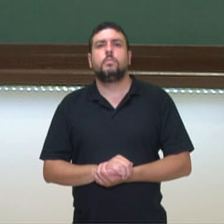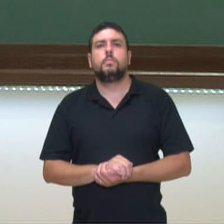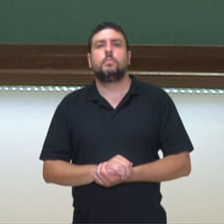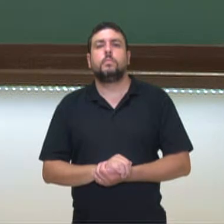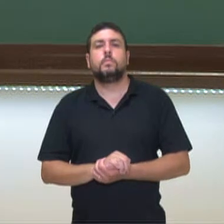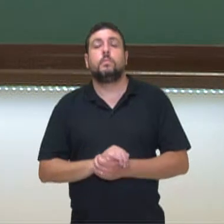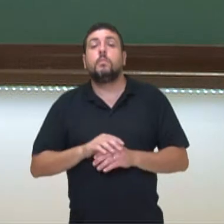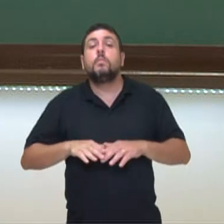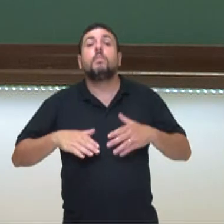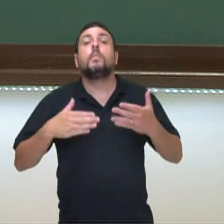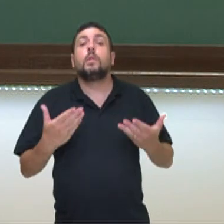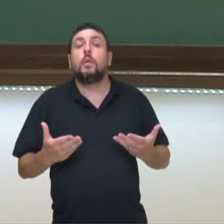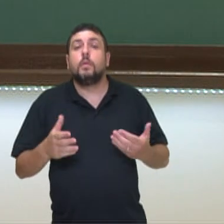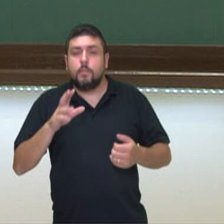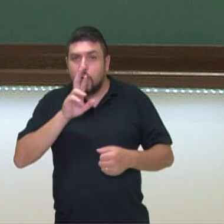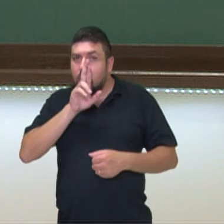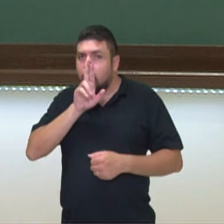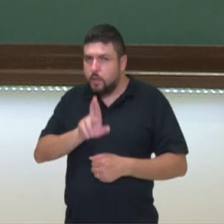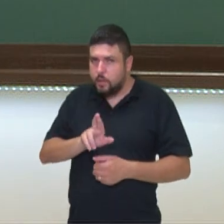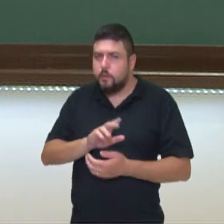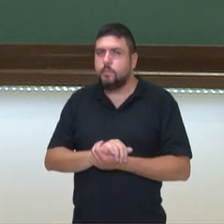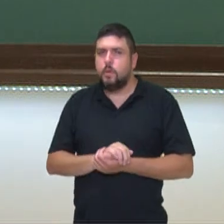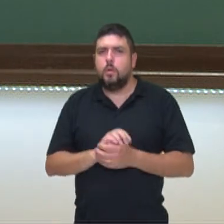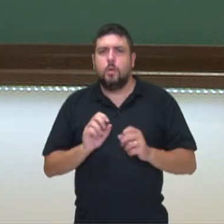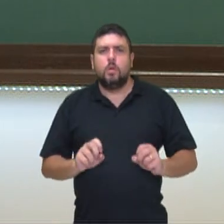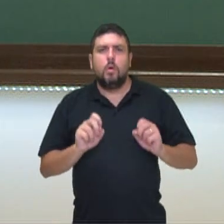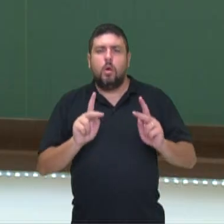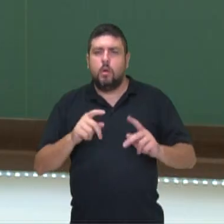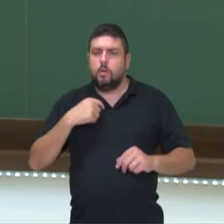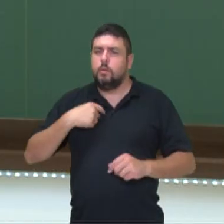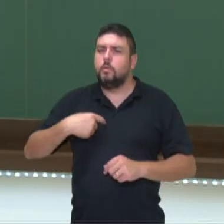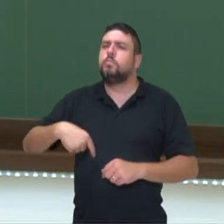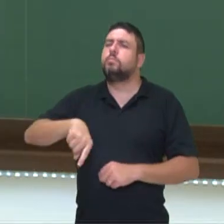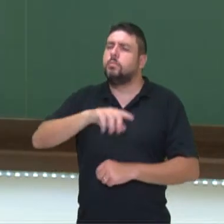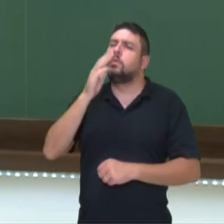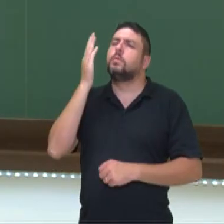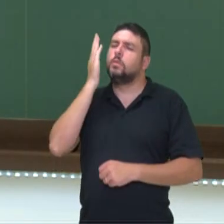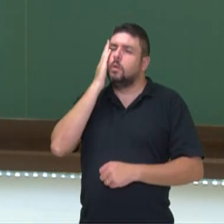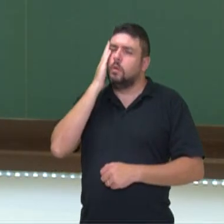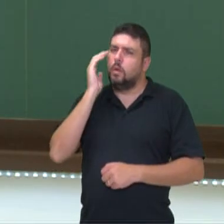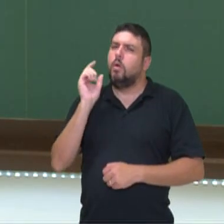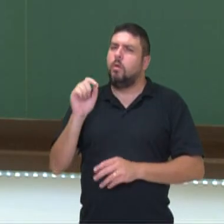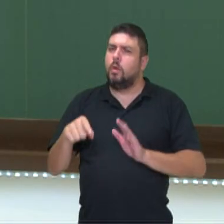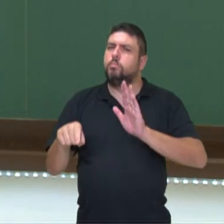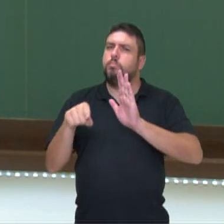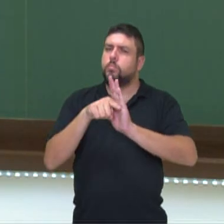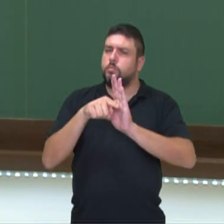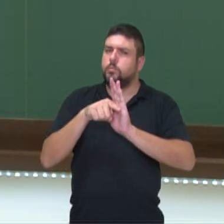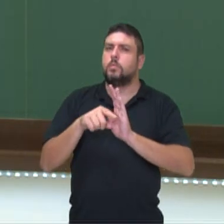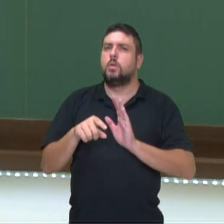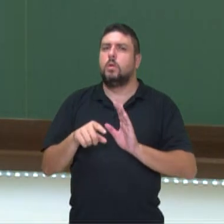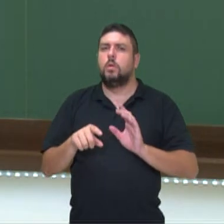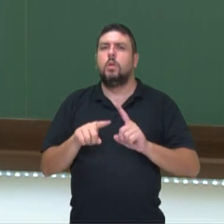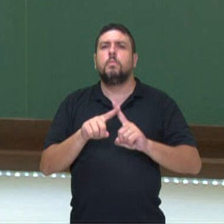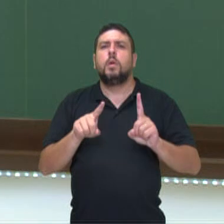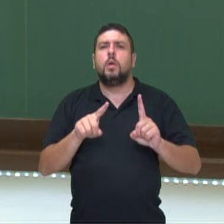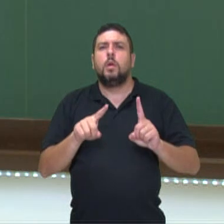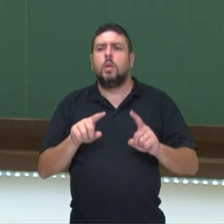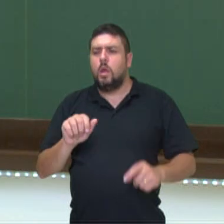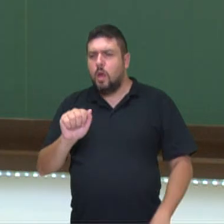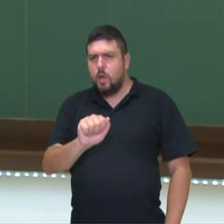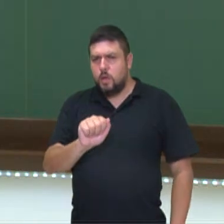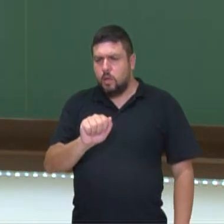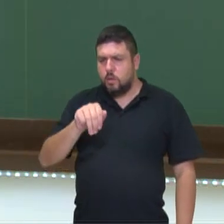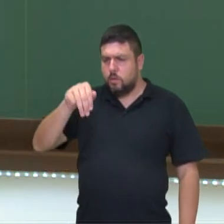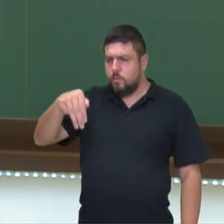E aí, resolveram? A gente já sabe que é um probleminha de subtração. Mas e essa ideia aqui do a mais? Bom,